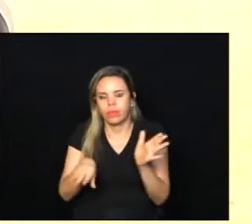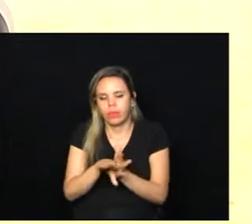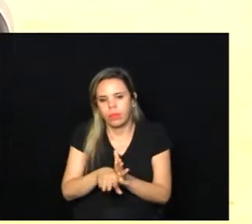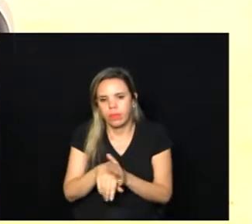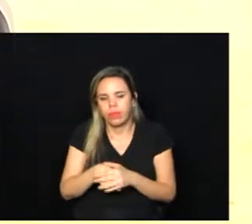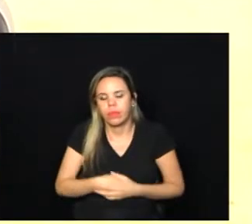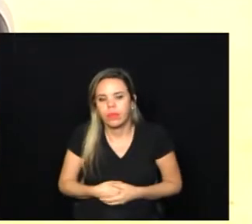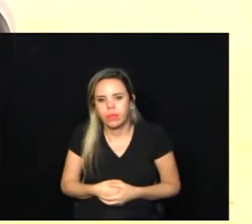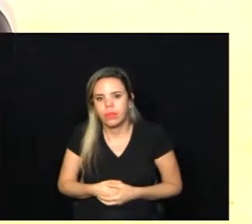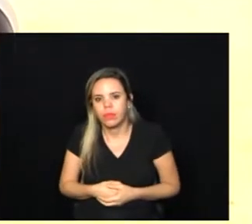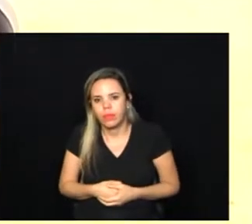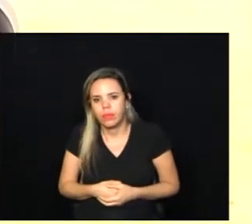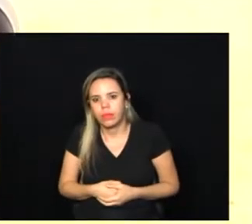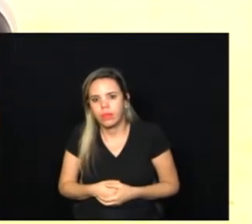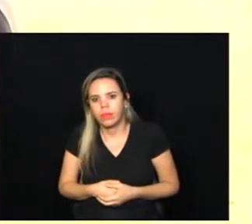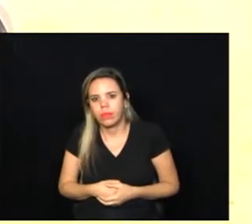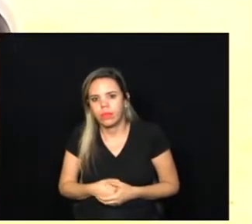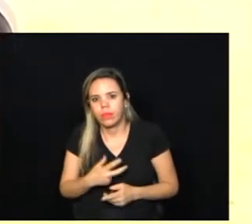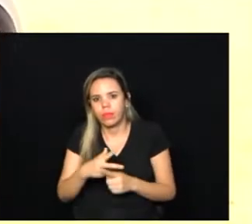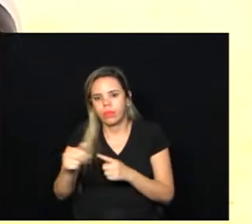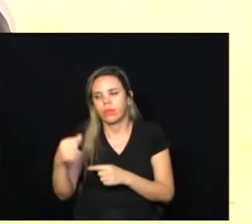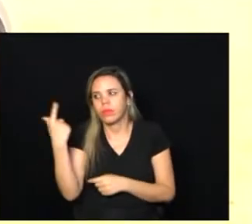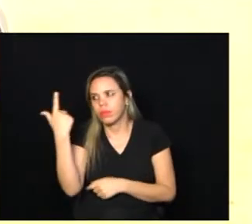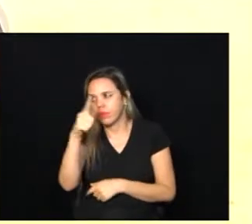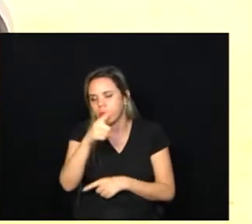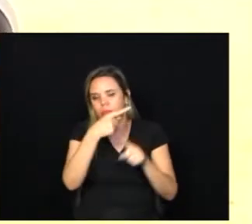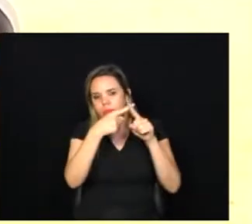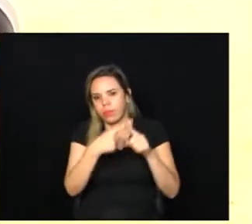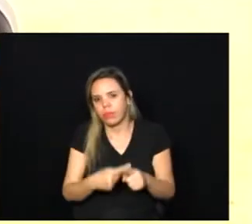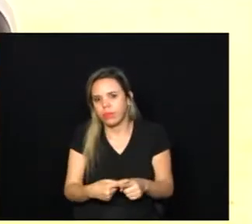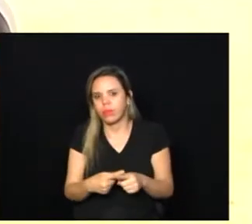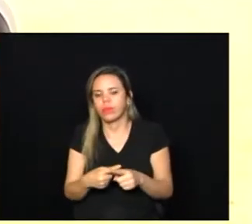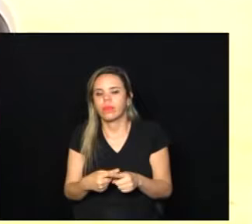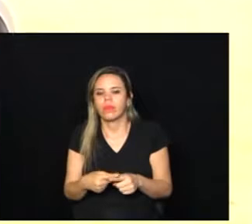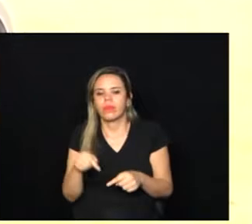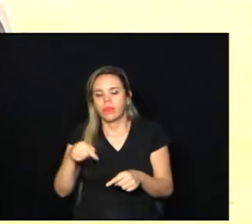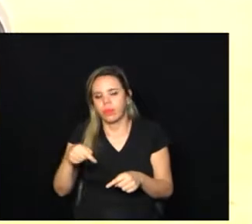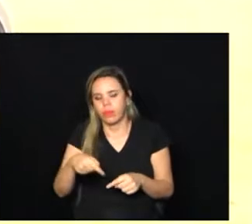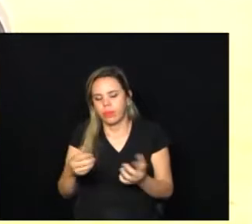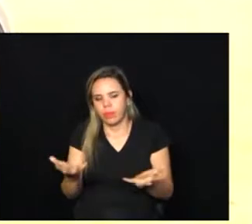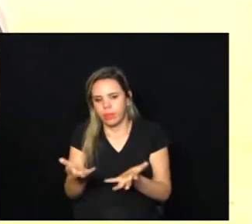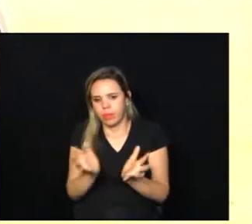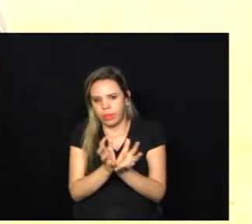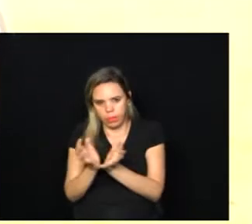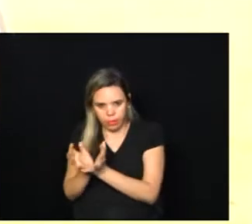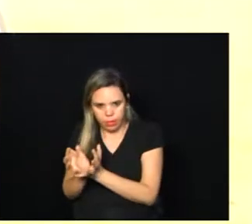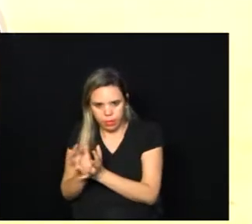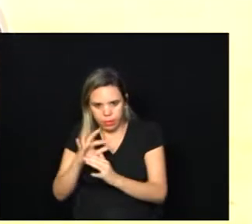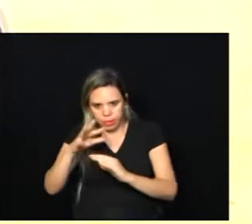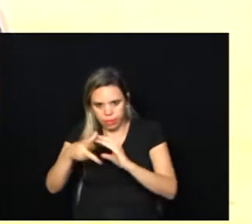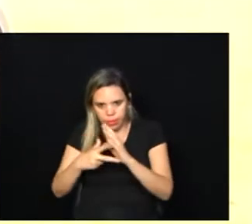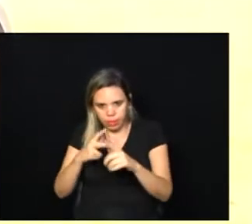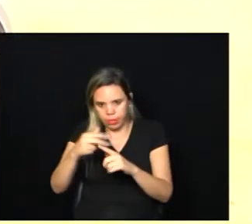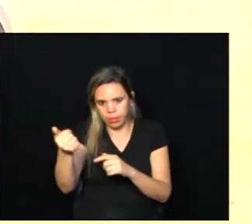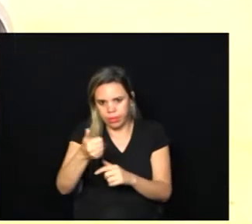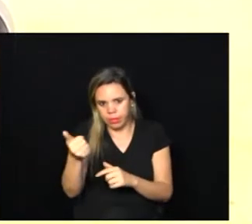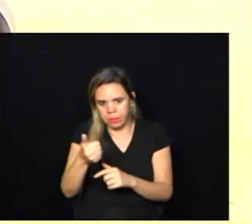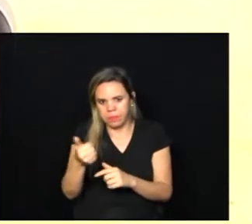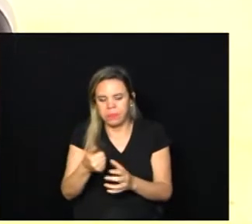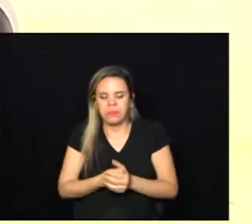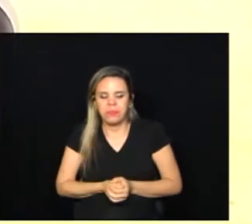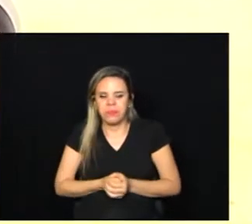chegaram a ser campeão em outros campeonatos nossos, mas essa Copa dos Campeões é a primeira